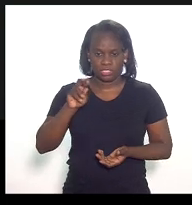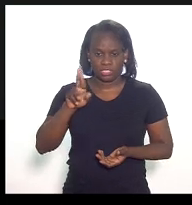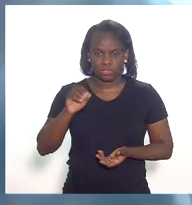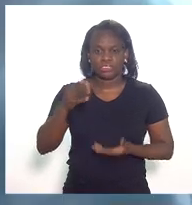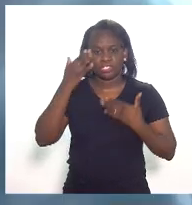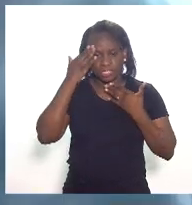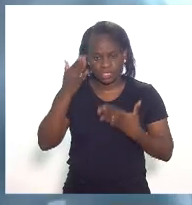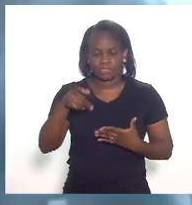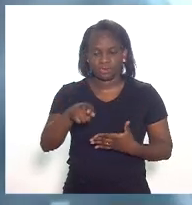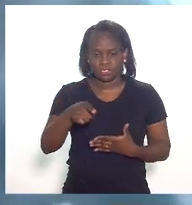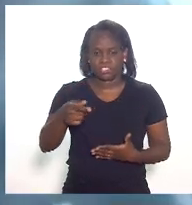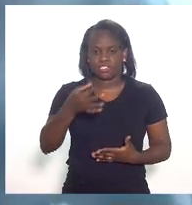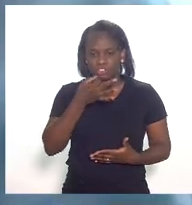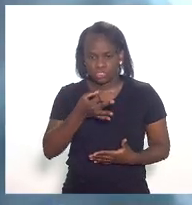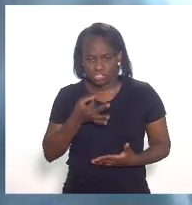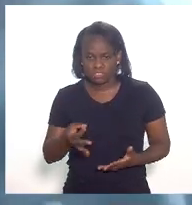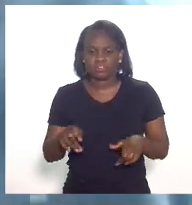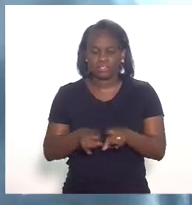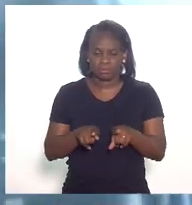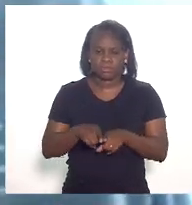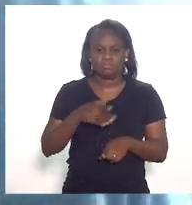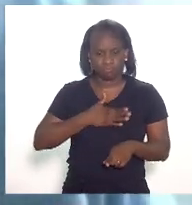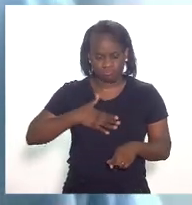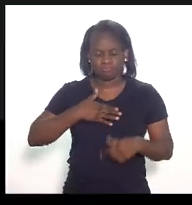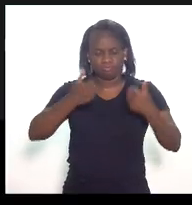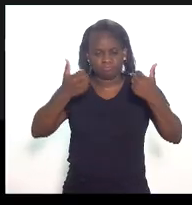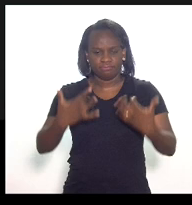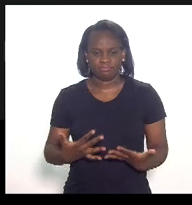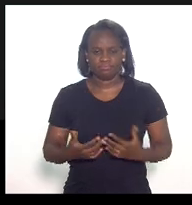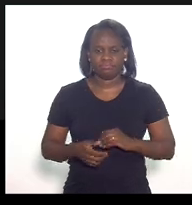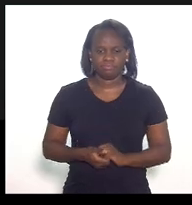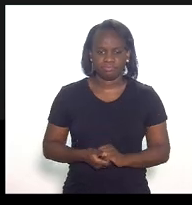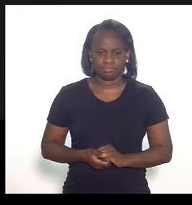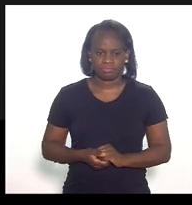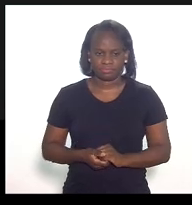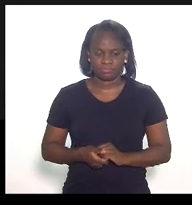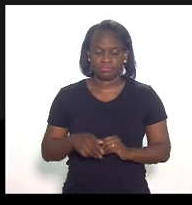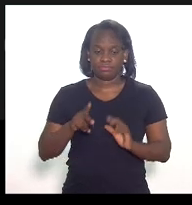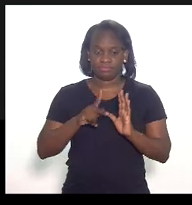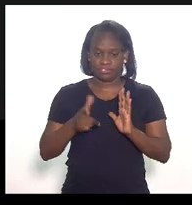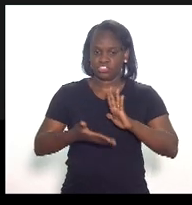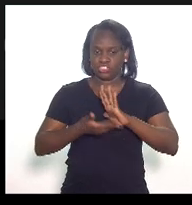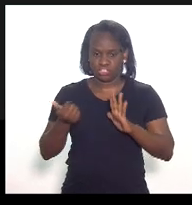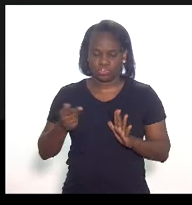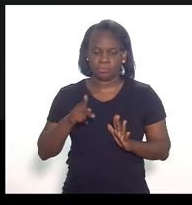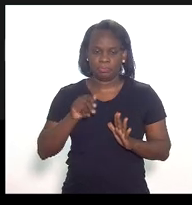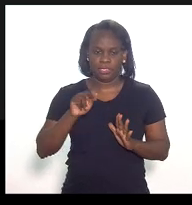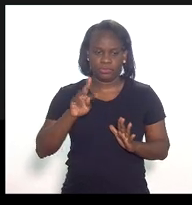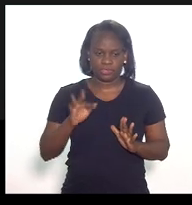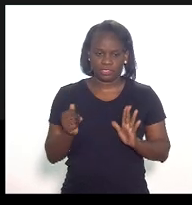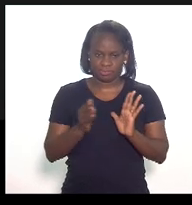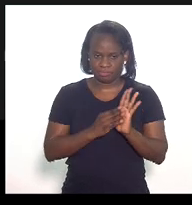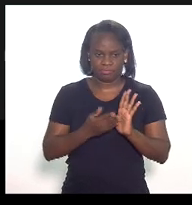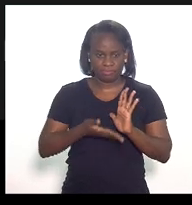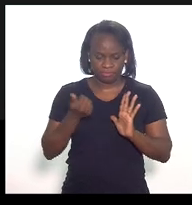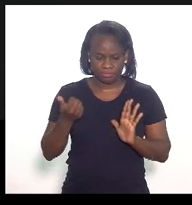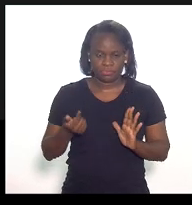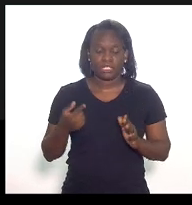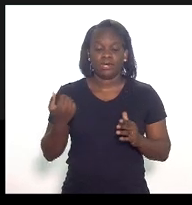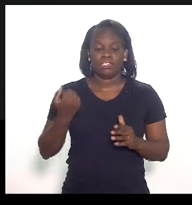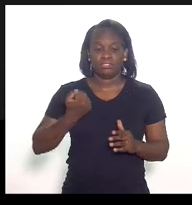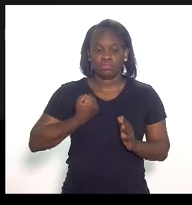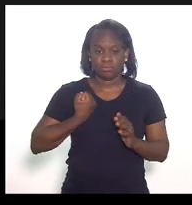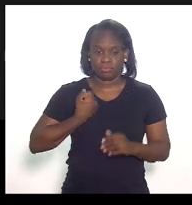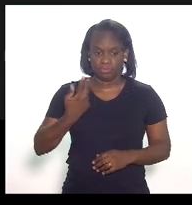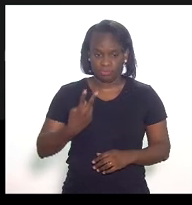tua sugestão e com prazer darei a explicação. Um projeto retirado de pauta, item 2 da